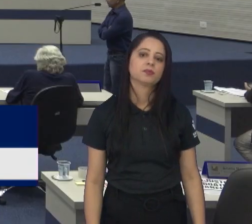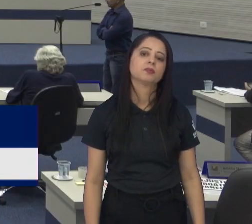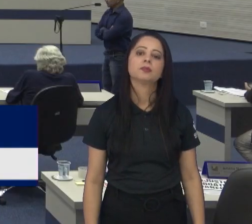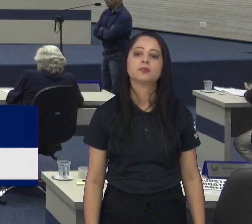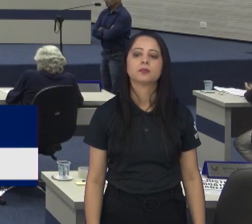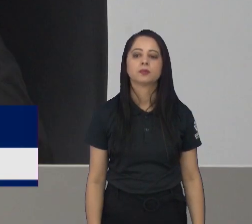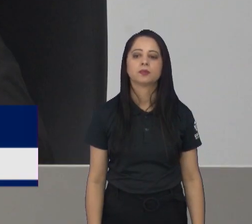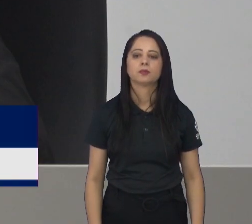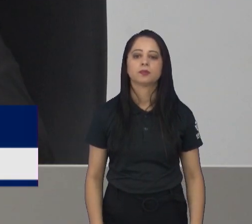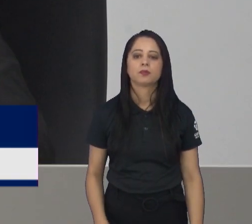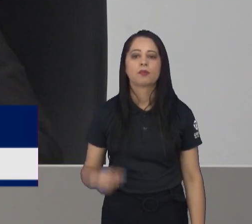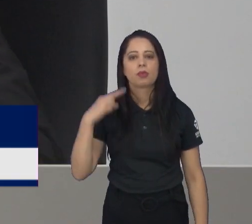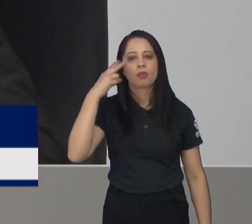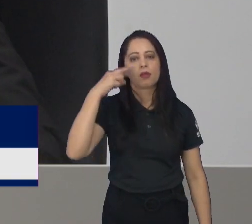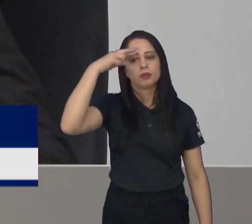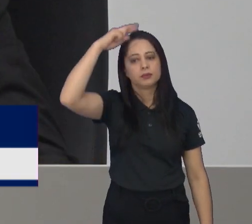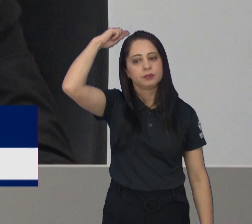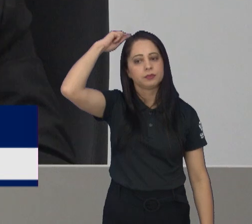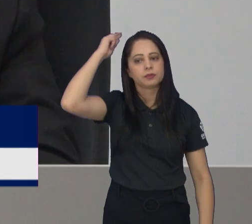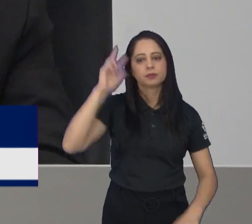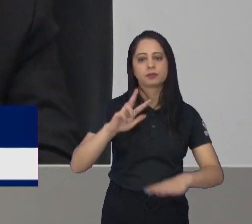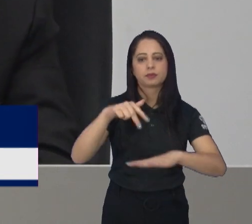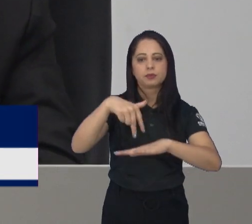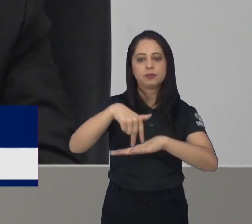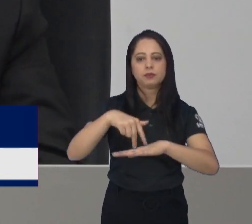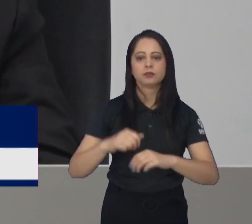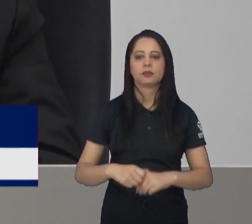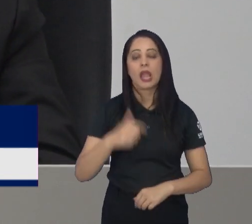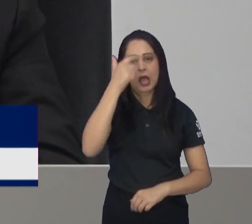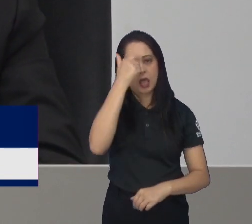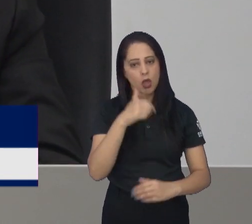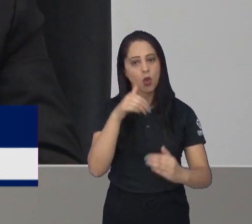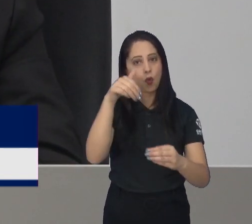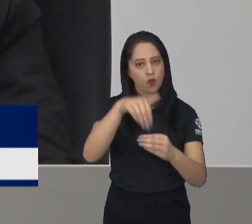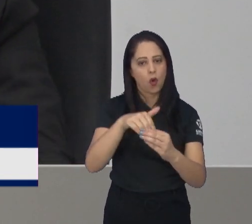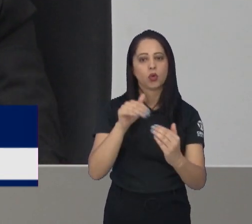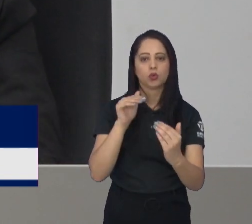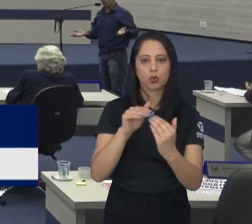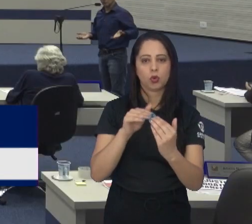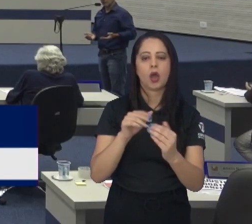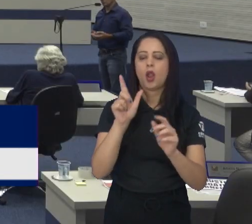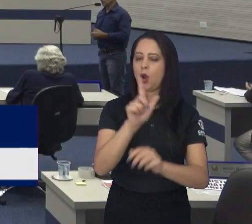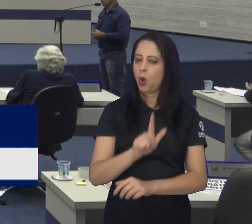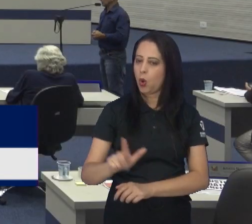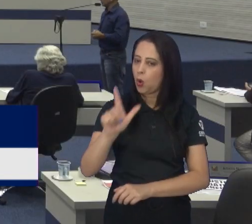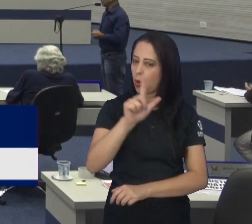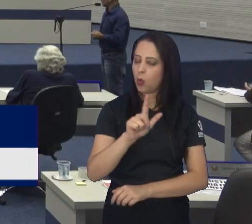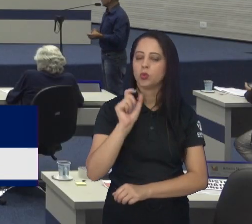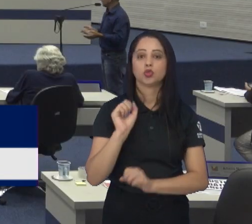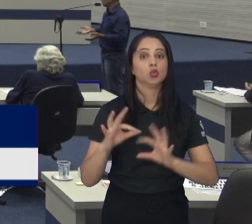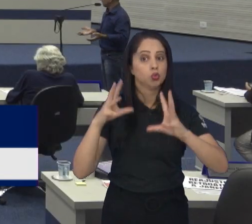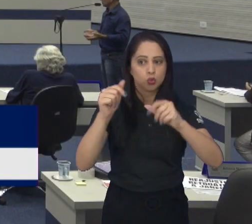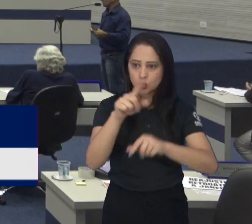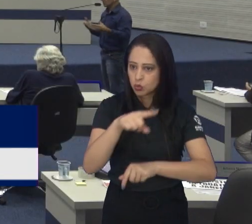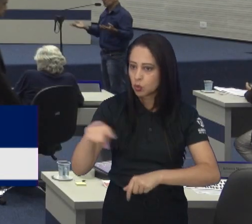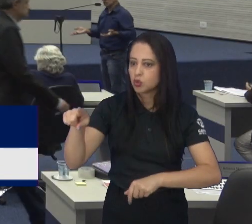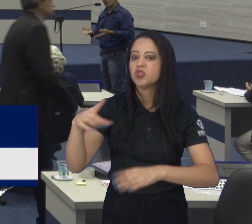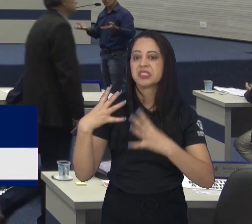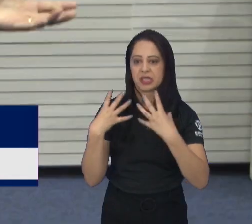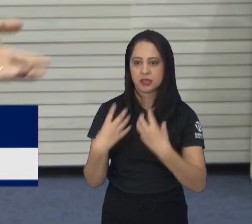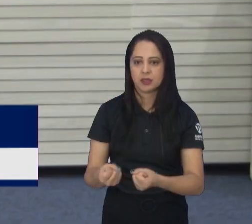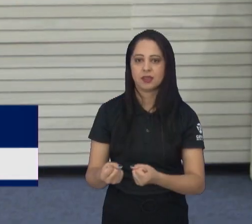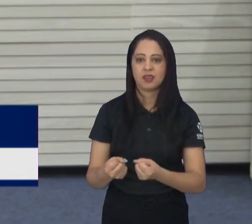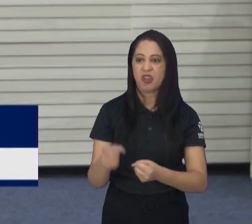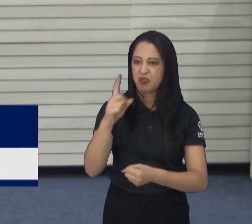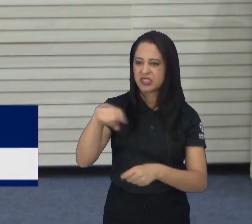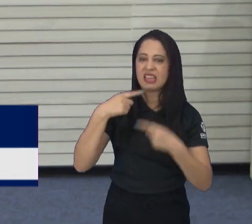Justificativa de votação, o vereador Robertinho da Padaria. Bom, votei favorável ao projeto, é claro, todos votaram favorável, engraçado, criticaram